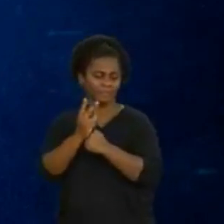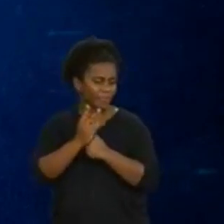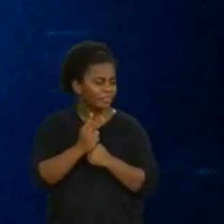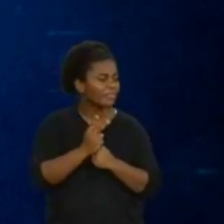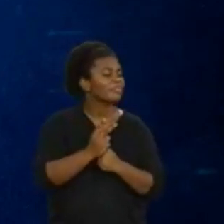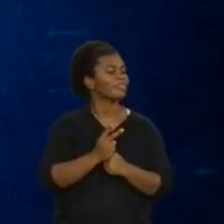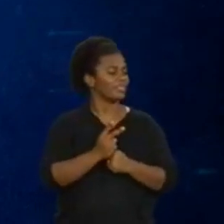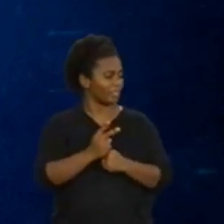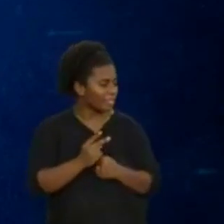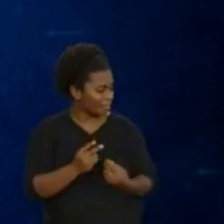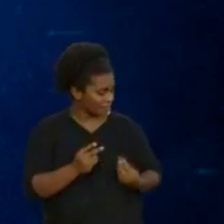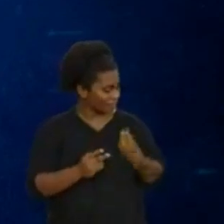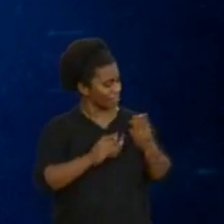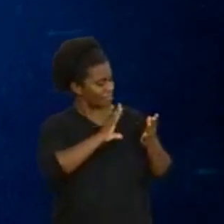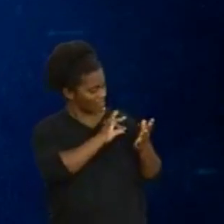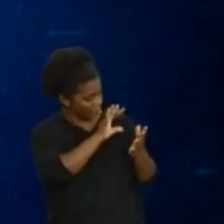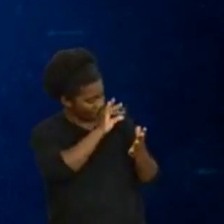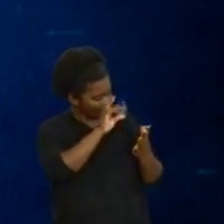nos detalhes.